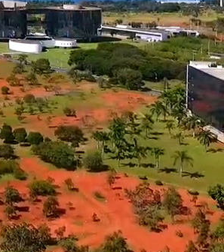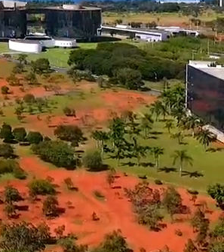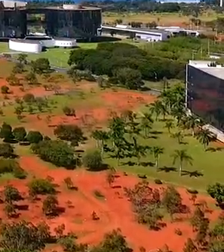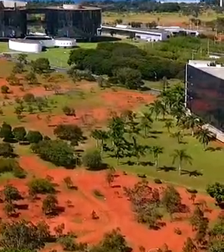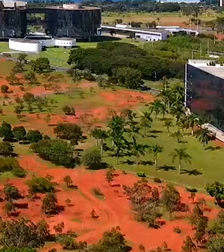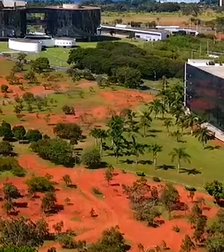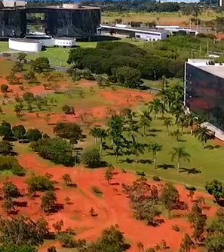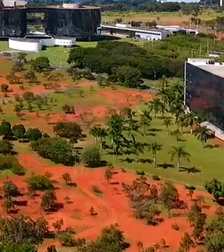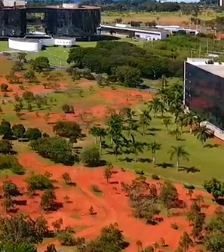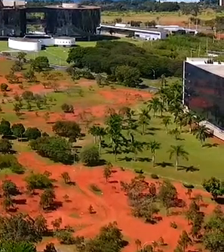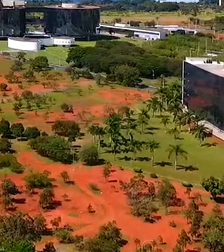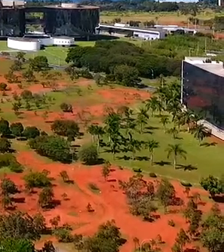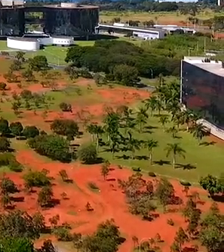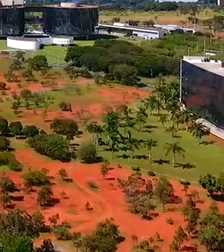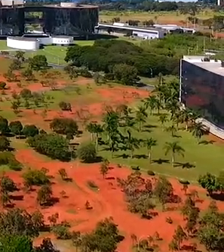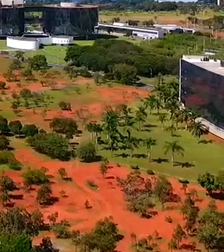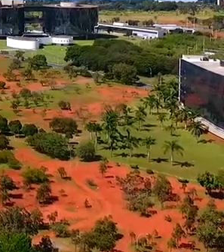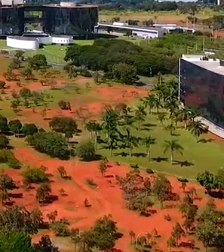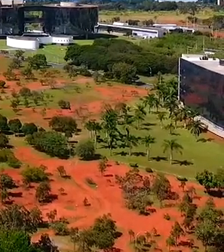Tchau.